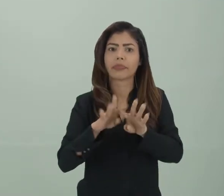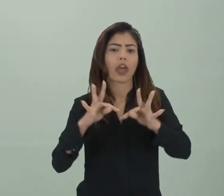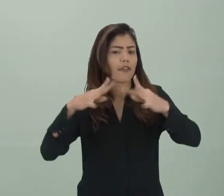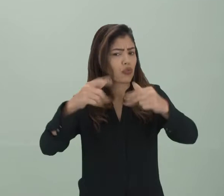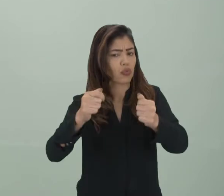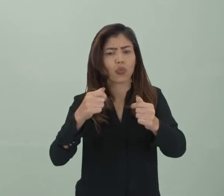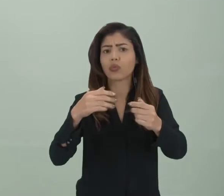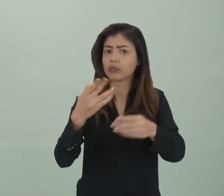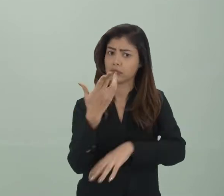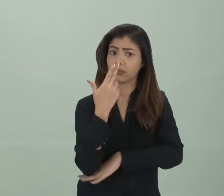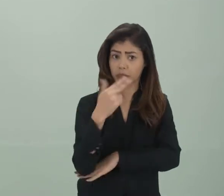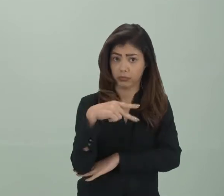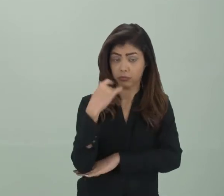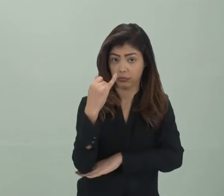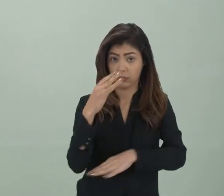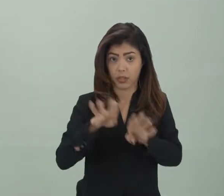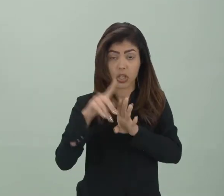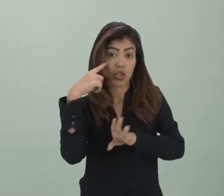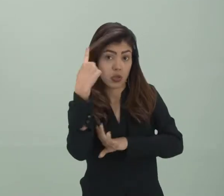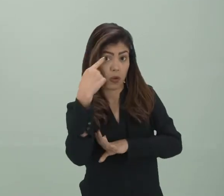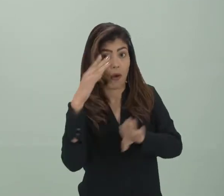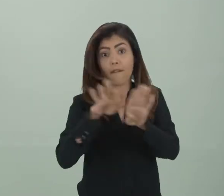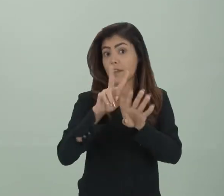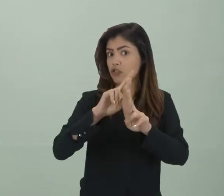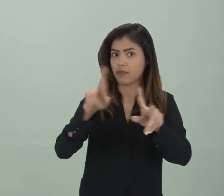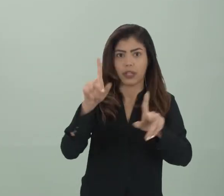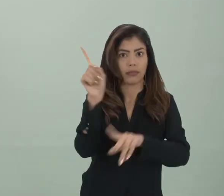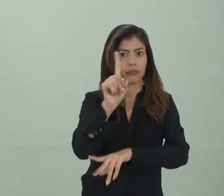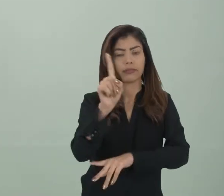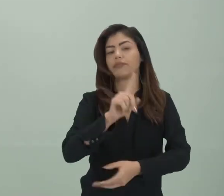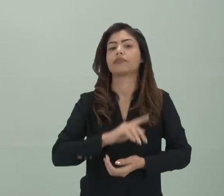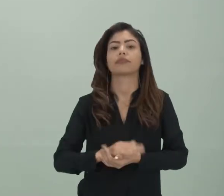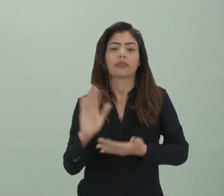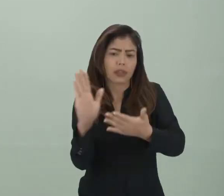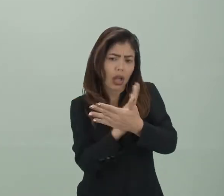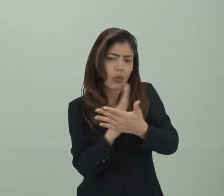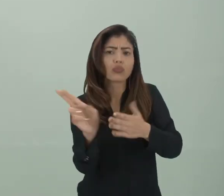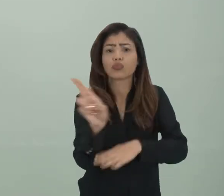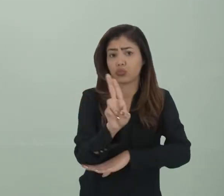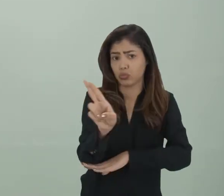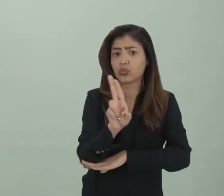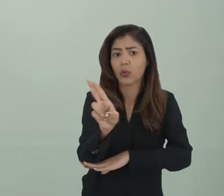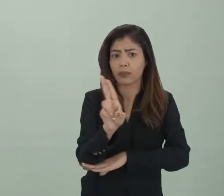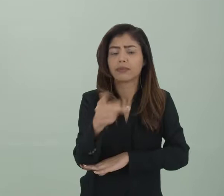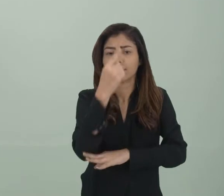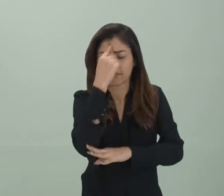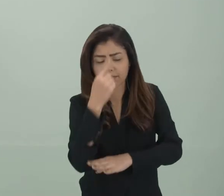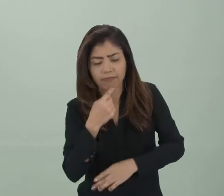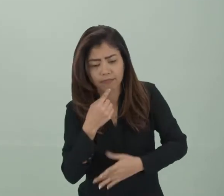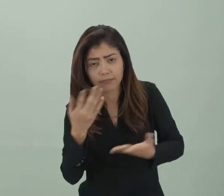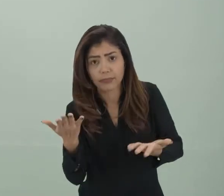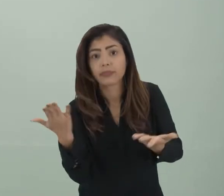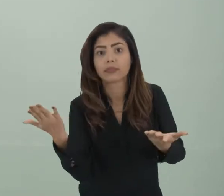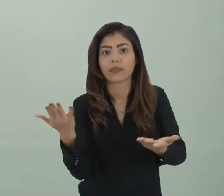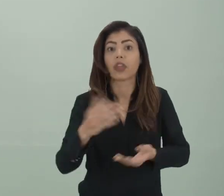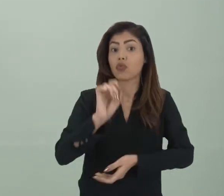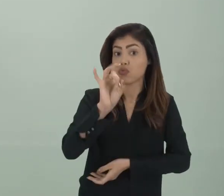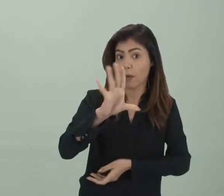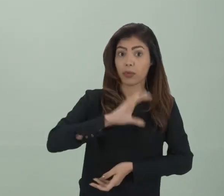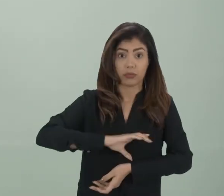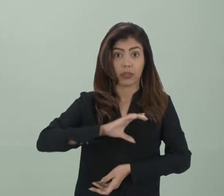os idiomas. Dentro da língua espanhola isso não vai ser diferente. Alguns nomes dessas figuras são muito semelhantes ao